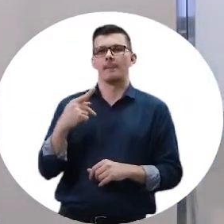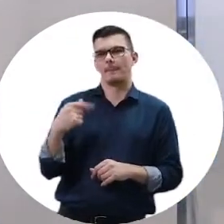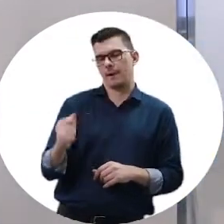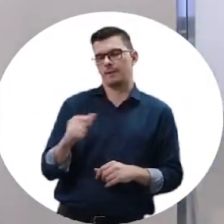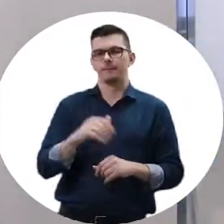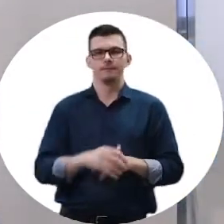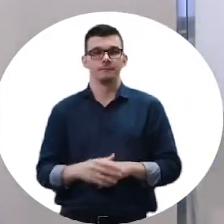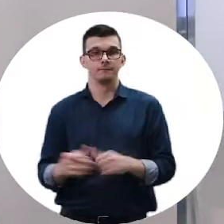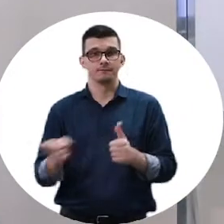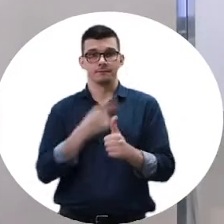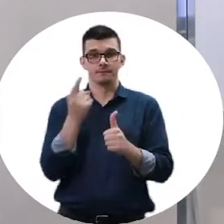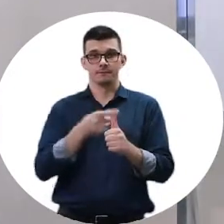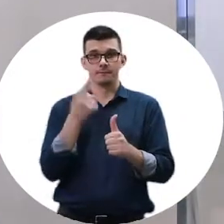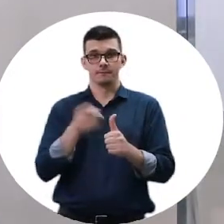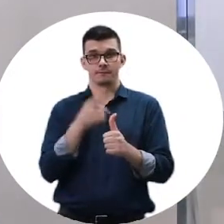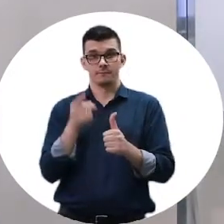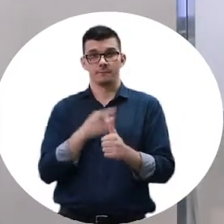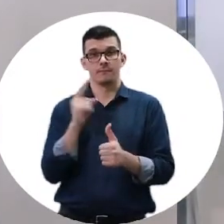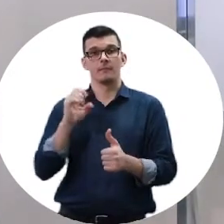etapa.